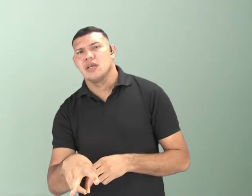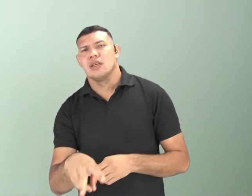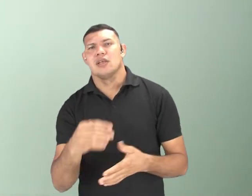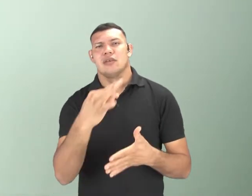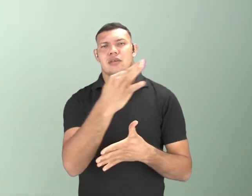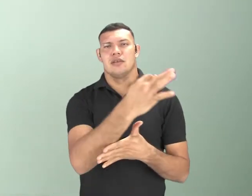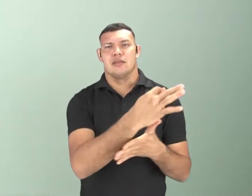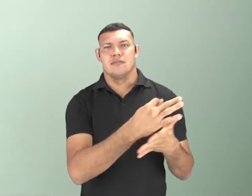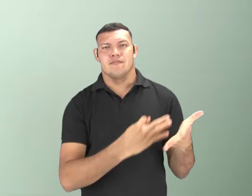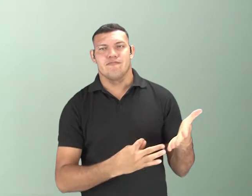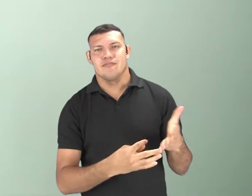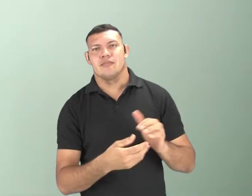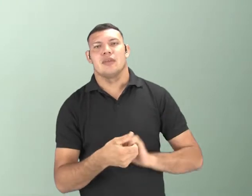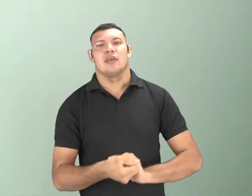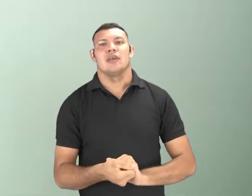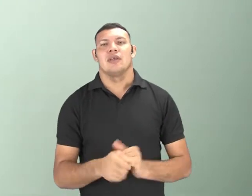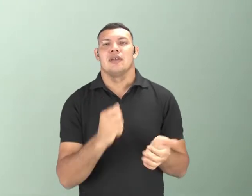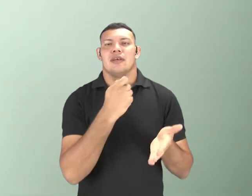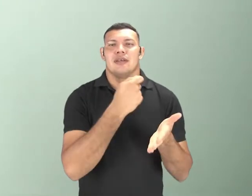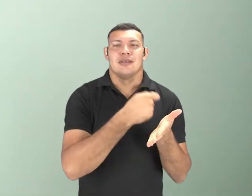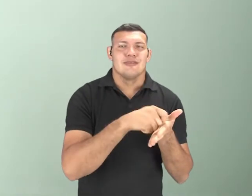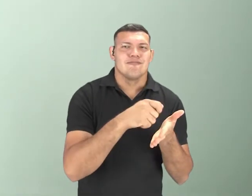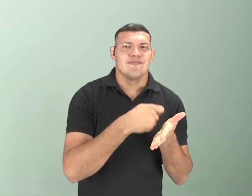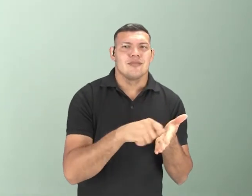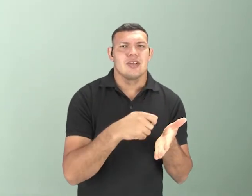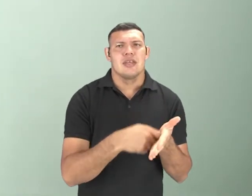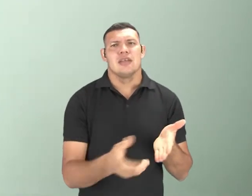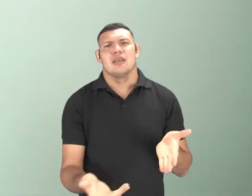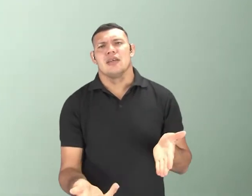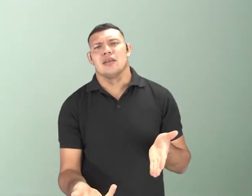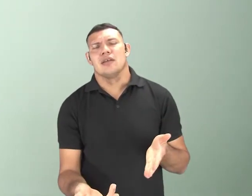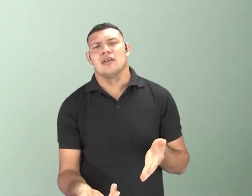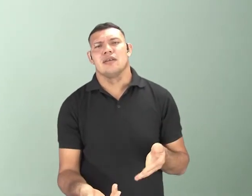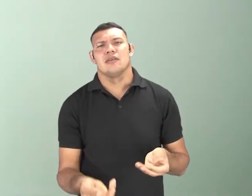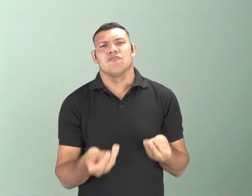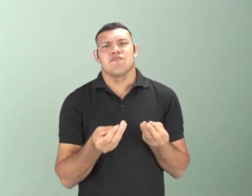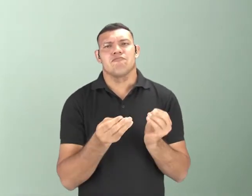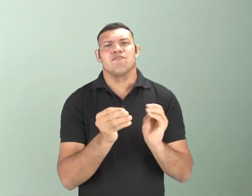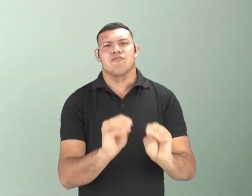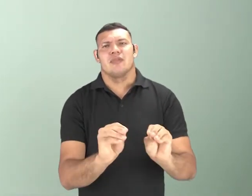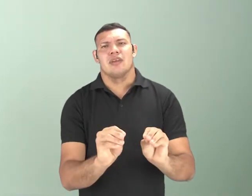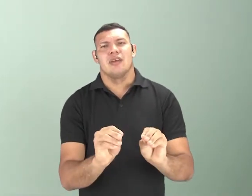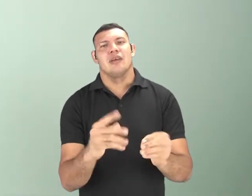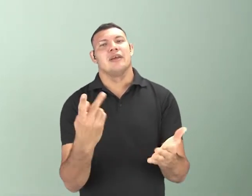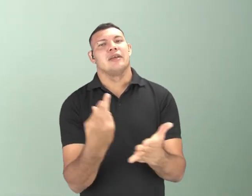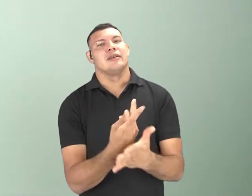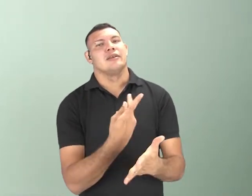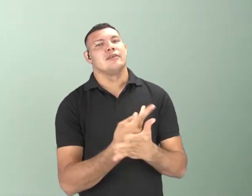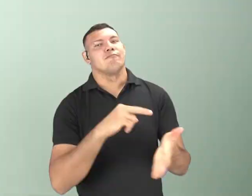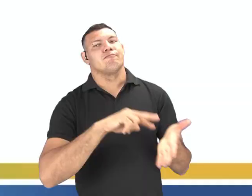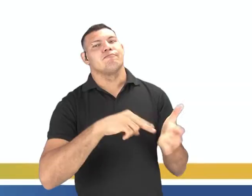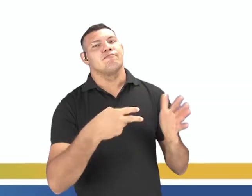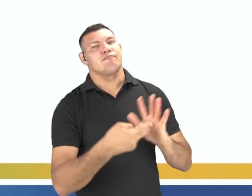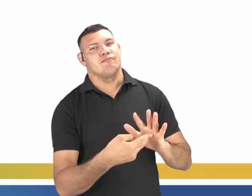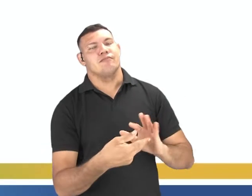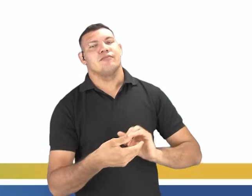texto, essas palavras e até mesmo empregadas com sentido errado. Vamos